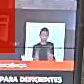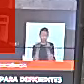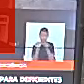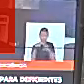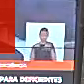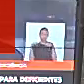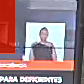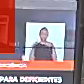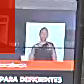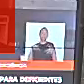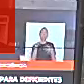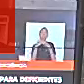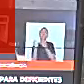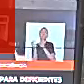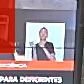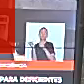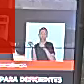mais aliviados,